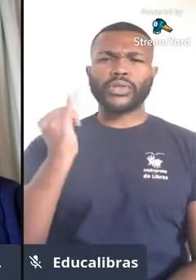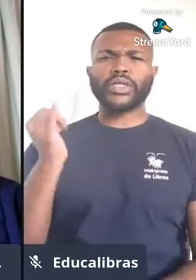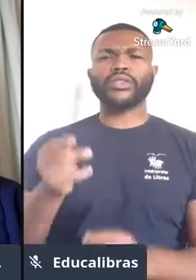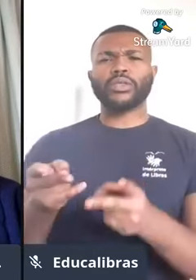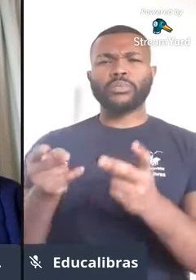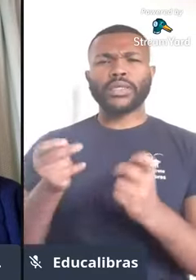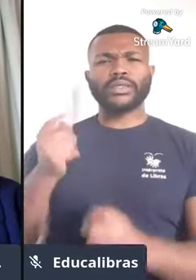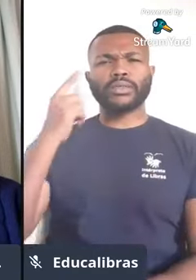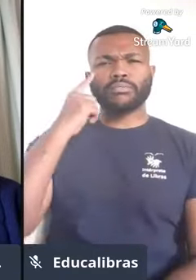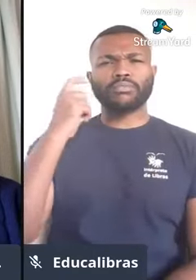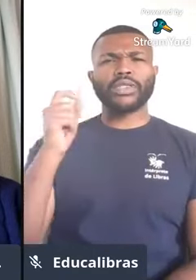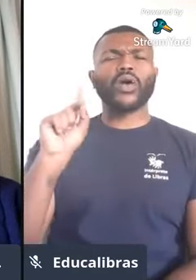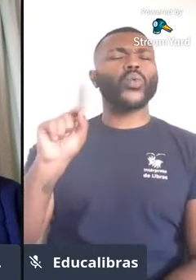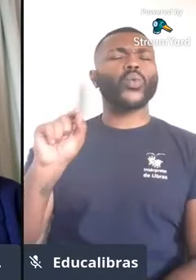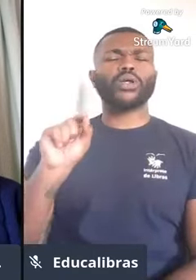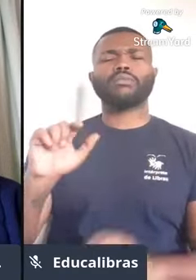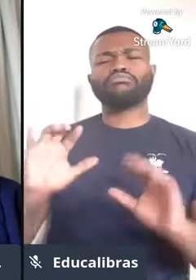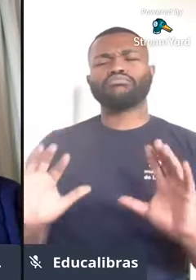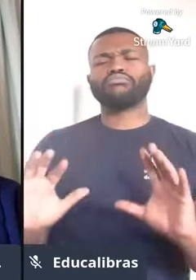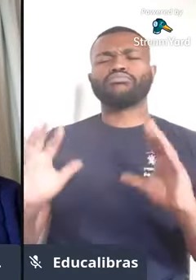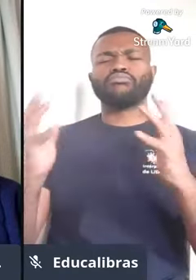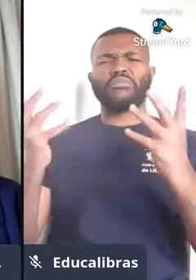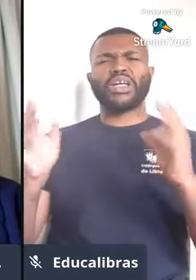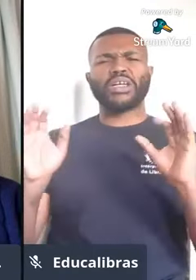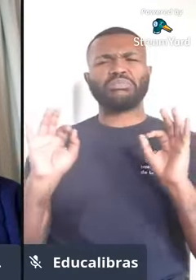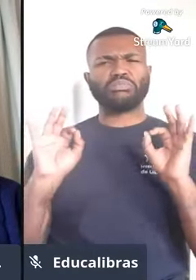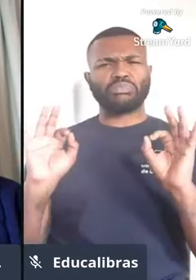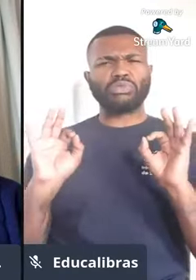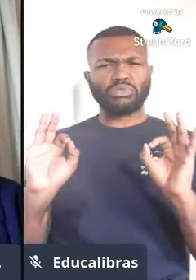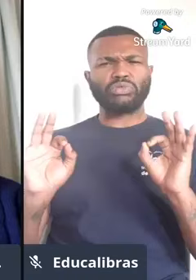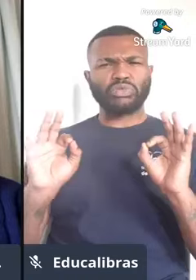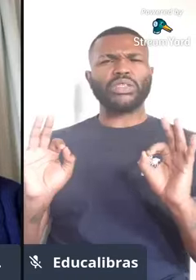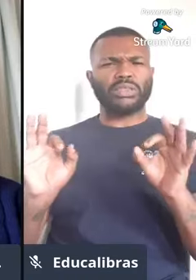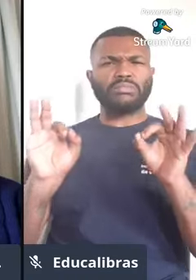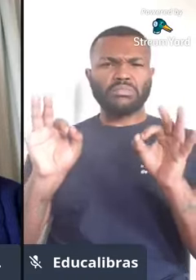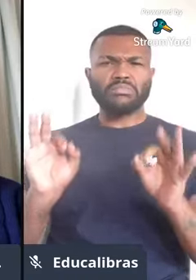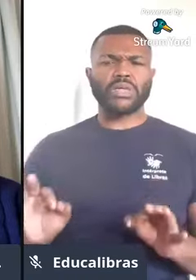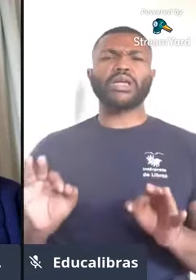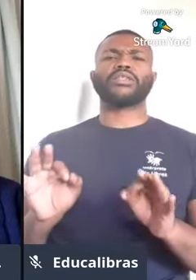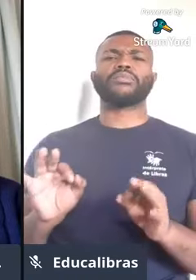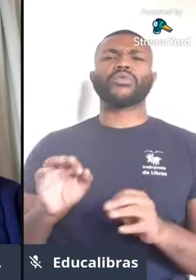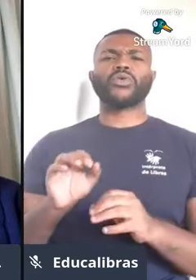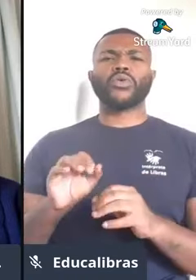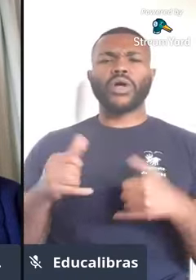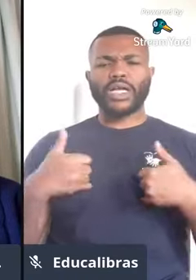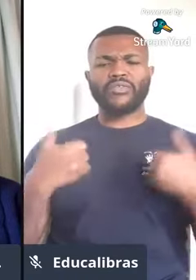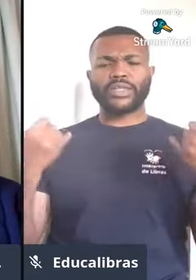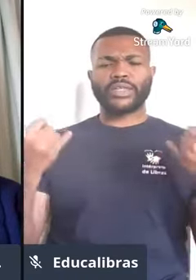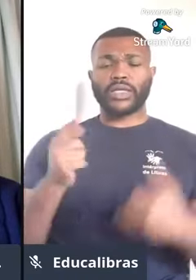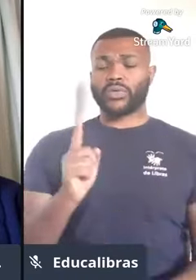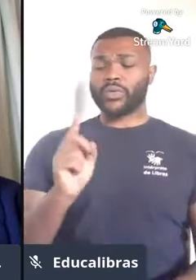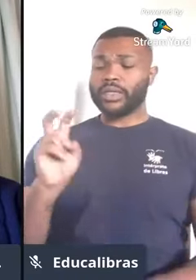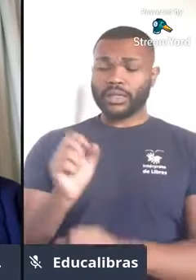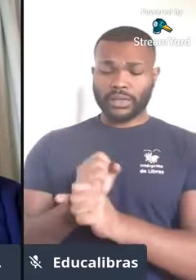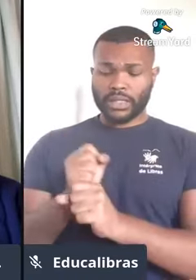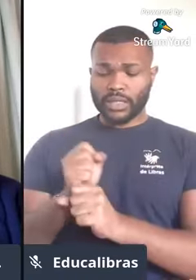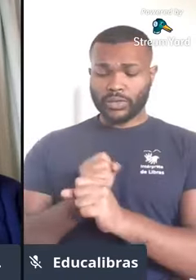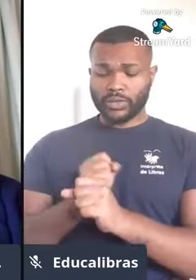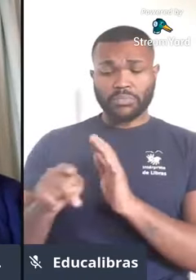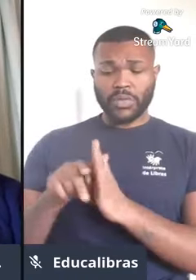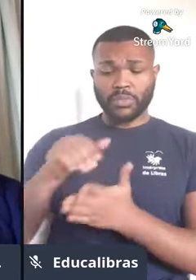era comemorar em alto estilo, Cal, esse aniversário de 15 anos da Secretaria. Sim, eu